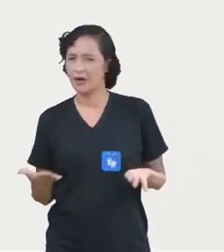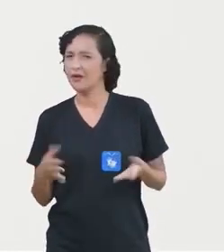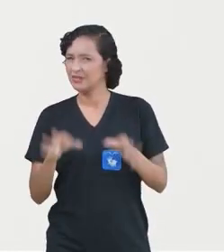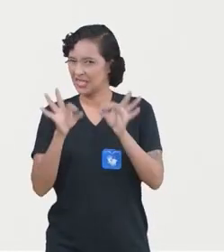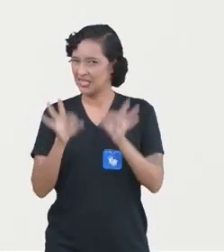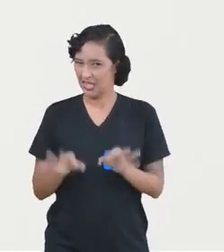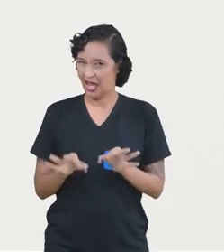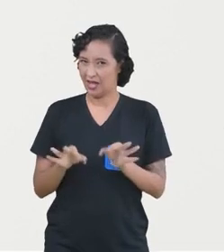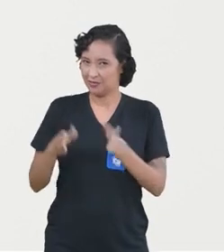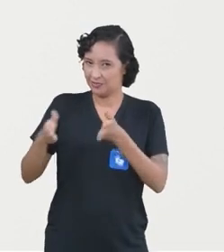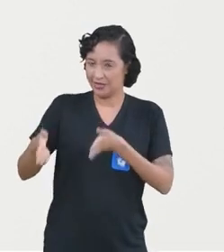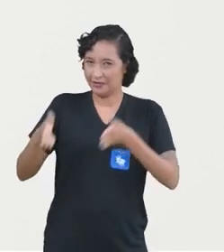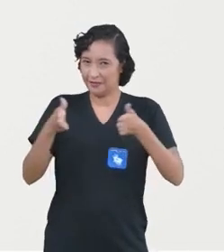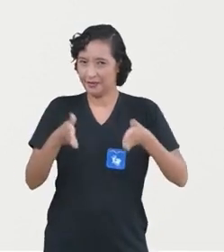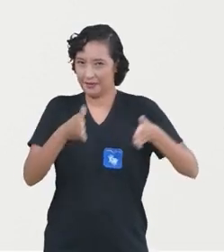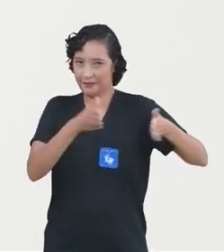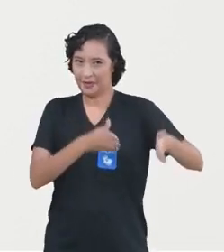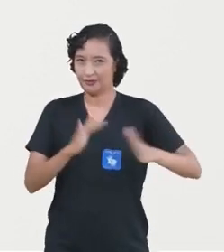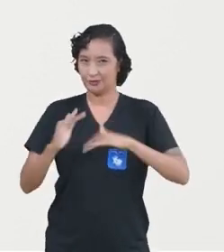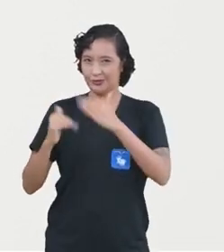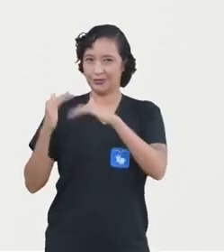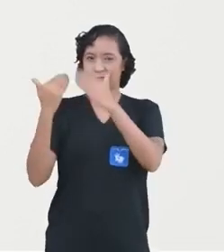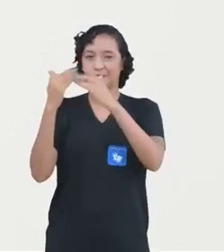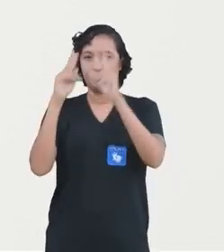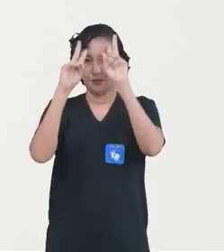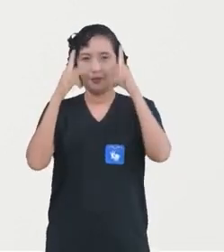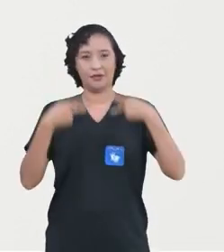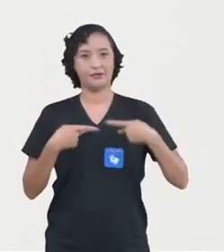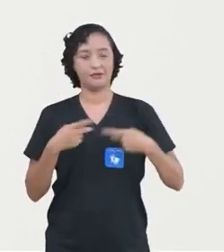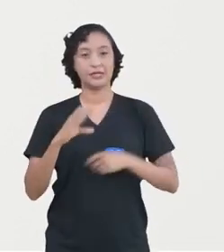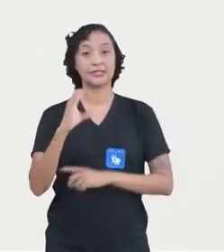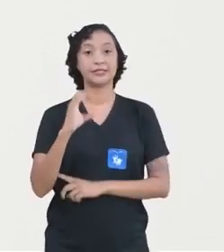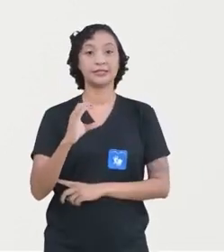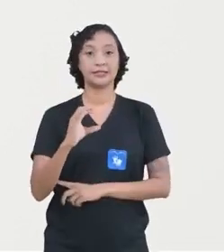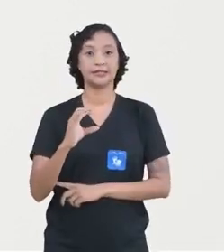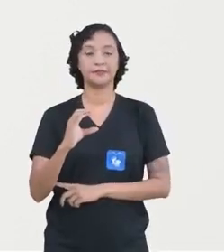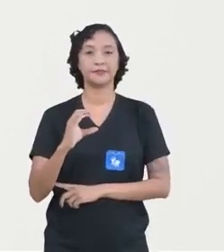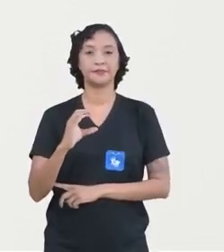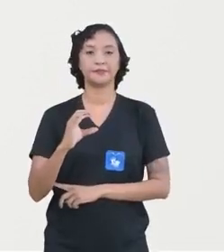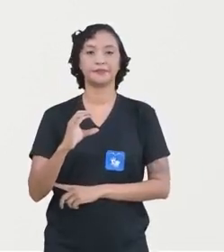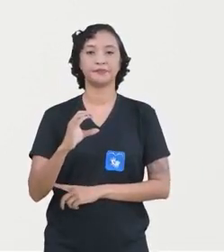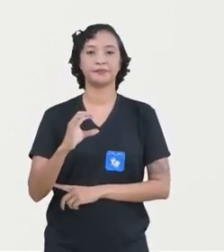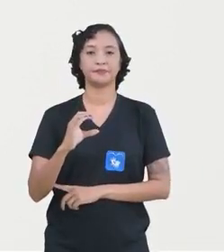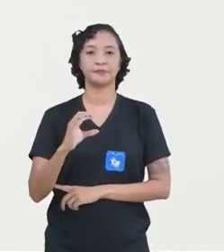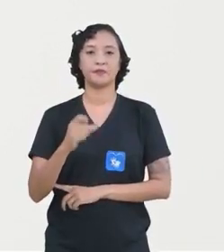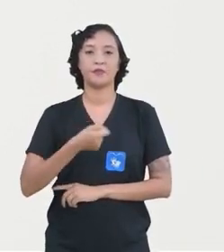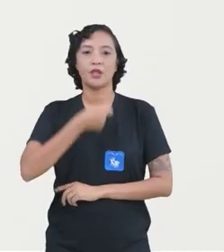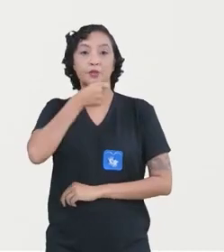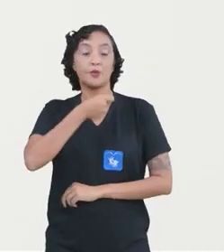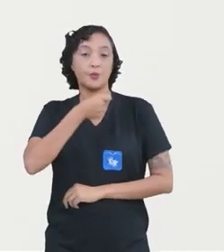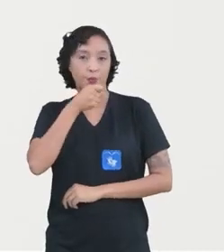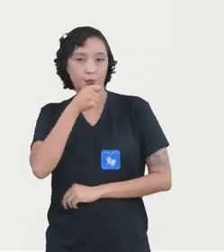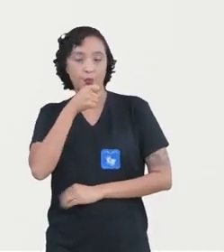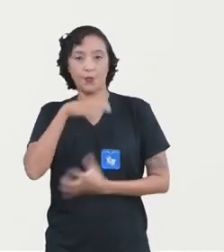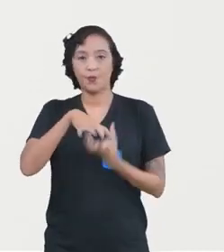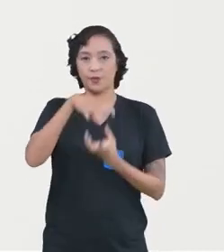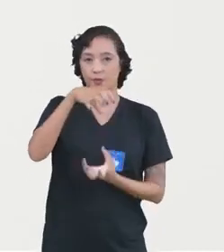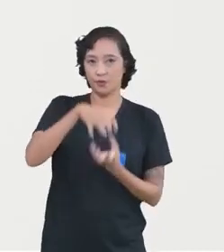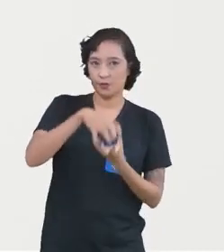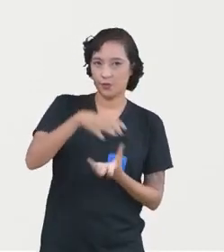do desenvolvimento humano? Vamos lá? A letra C, coloquei para vocês que começa no idoso, vai para o